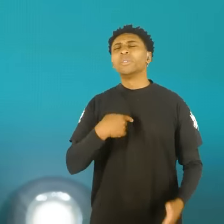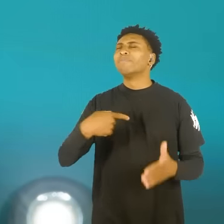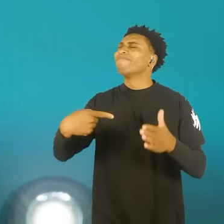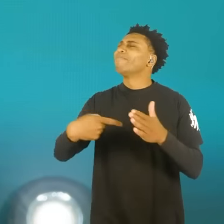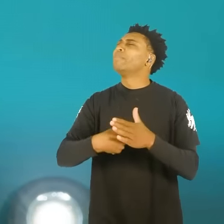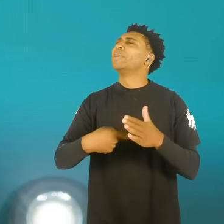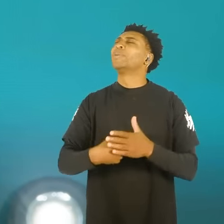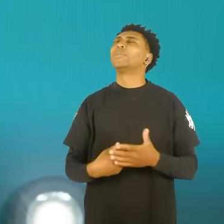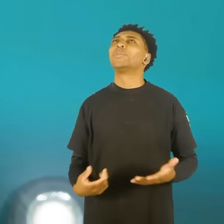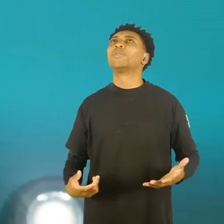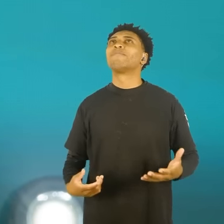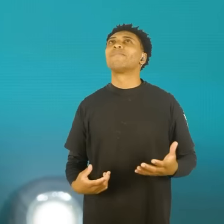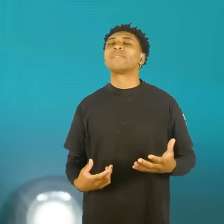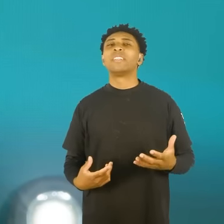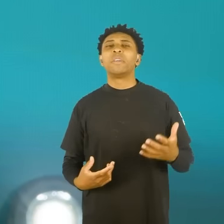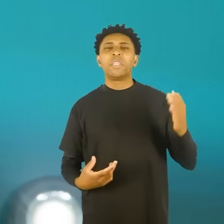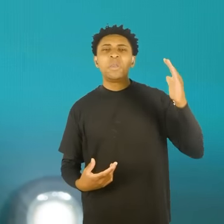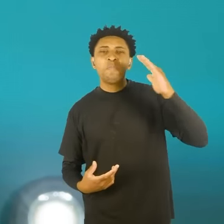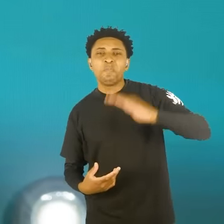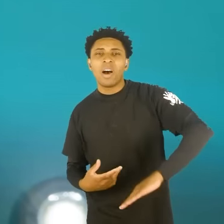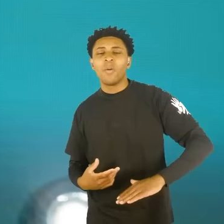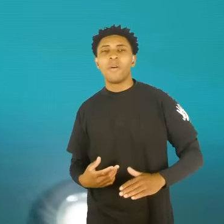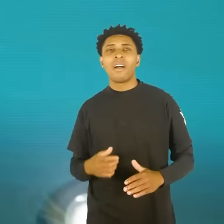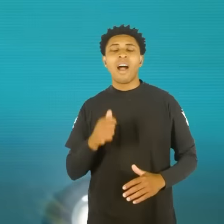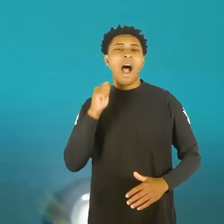mal Abel fez para Caim, gente?